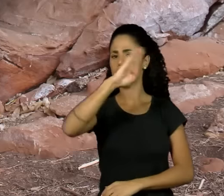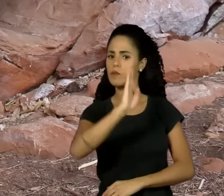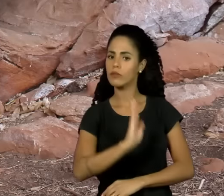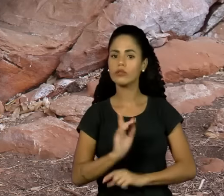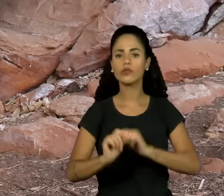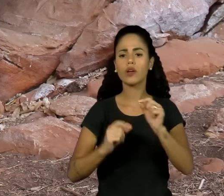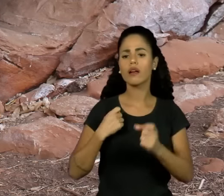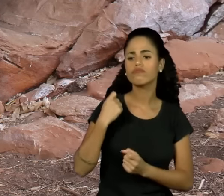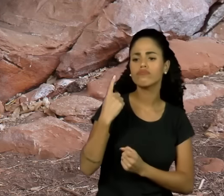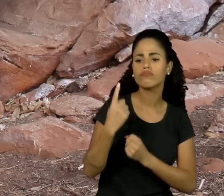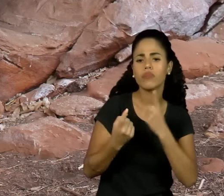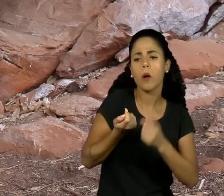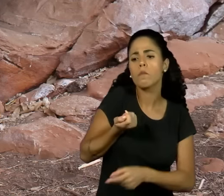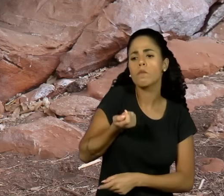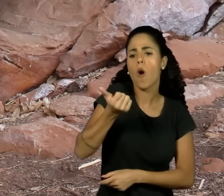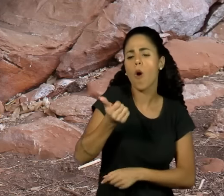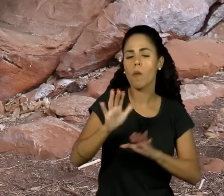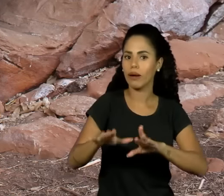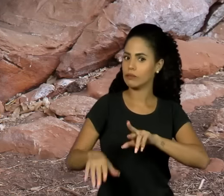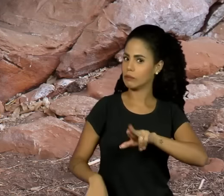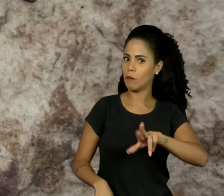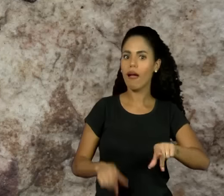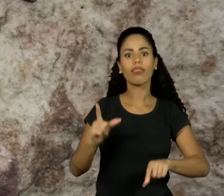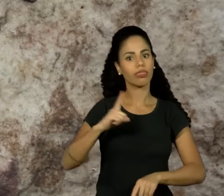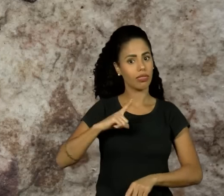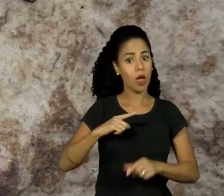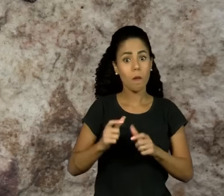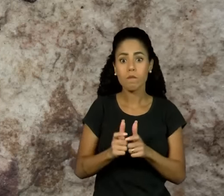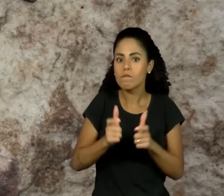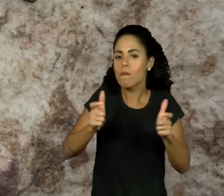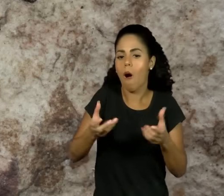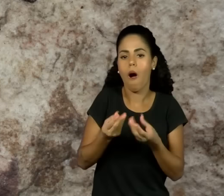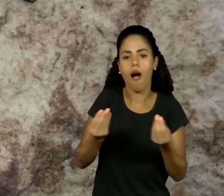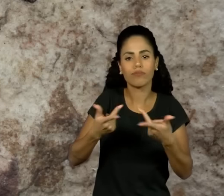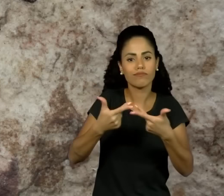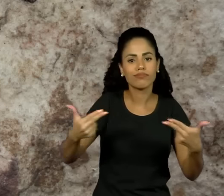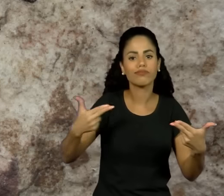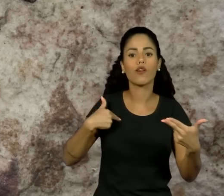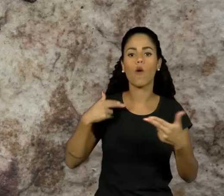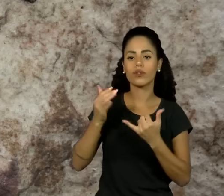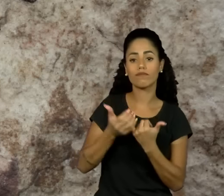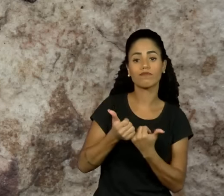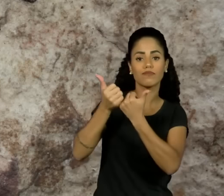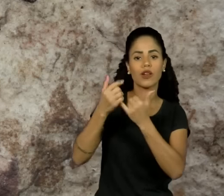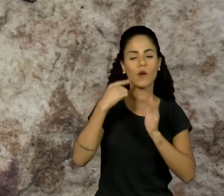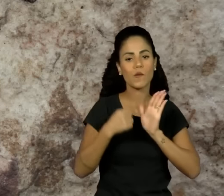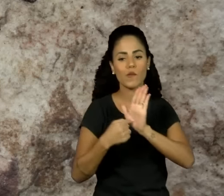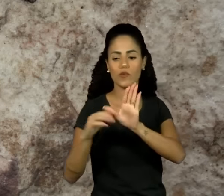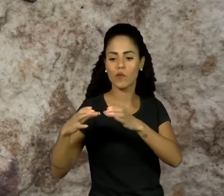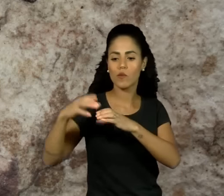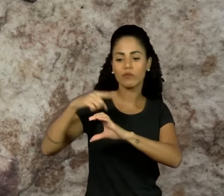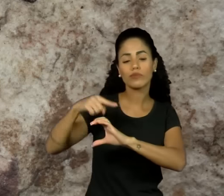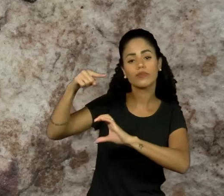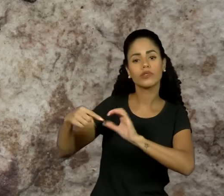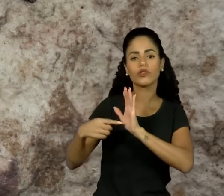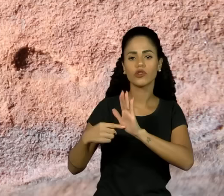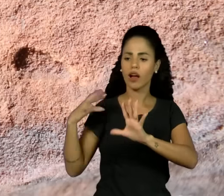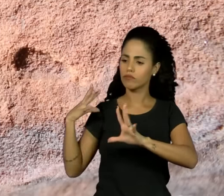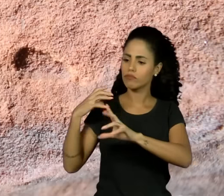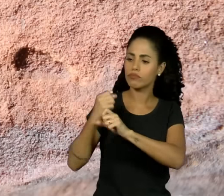tinha poucos registros da pré-história. Mas um rico patrimônio foi revelado pela ciência, sobretudo nos